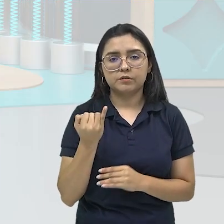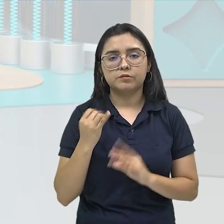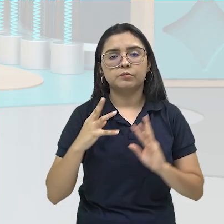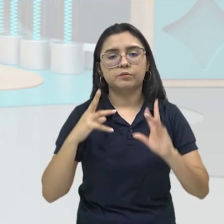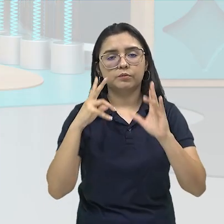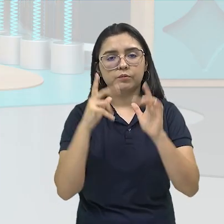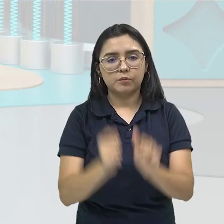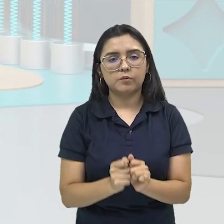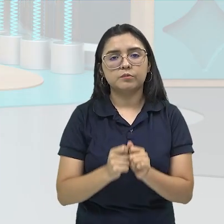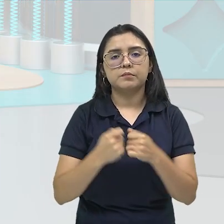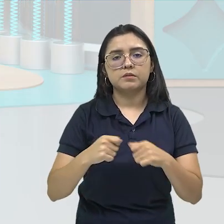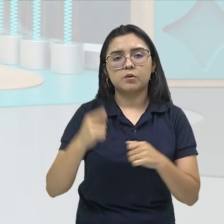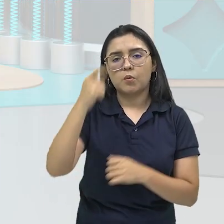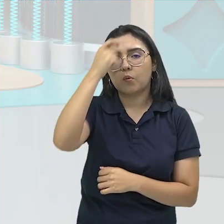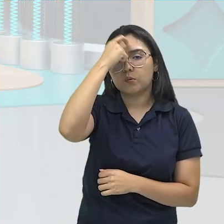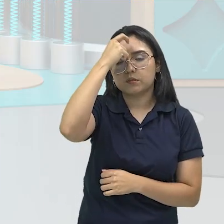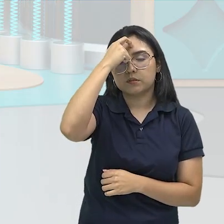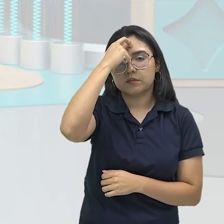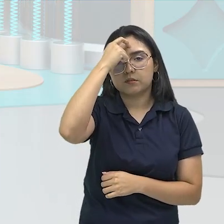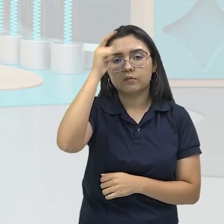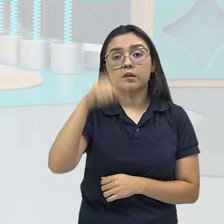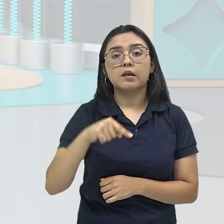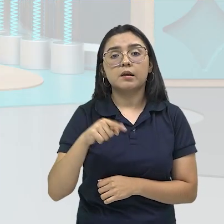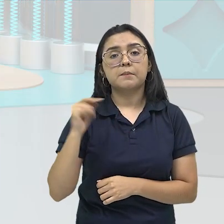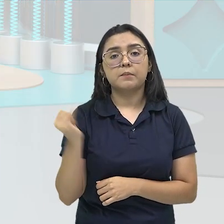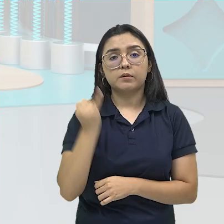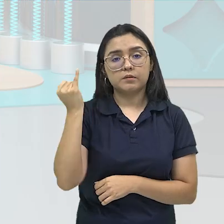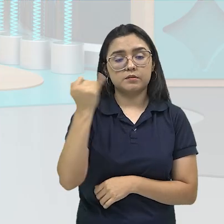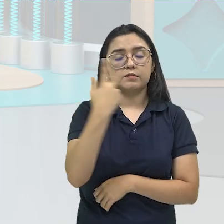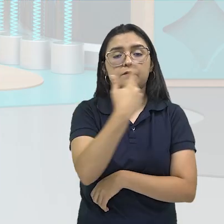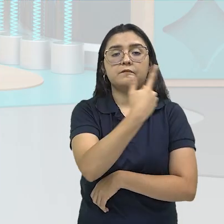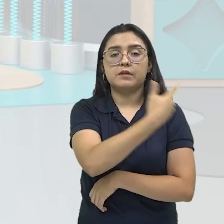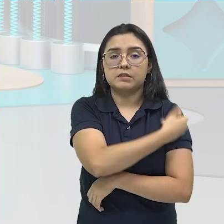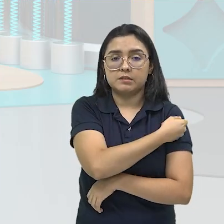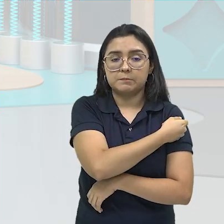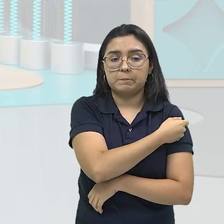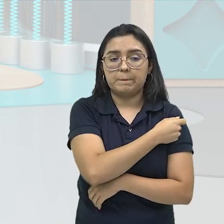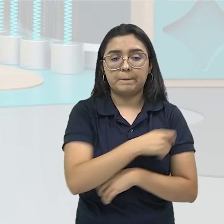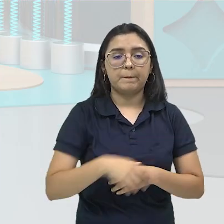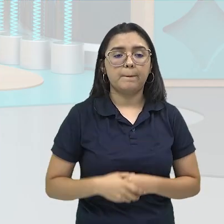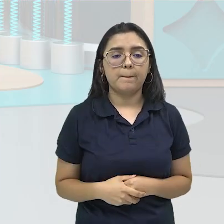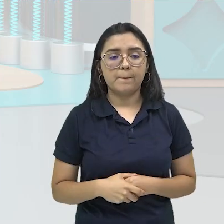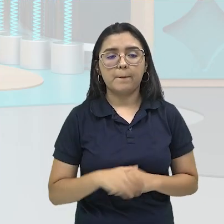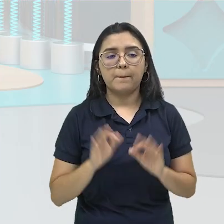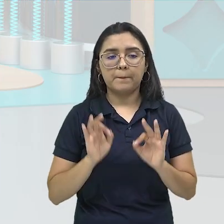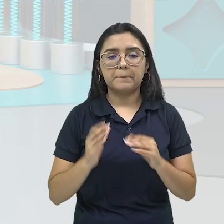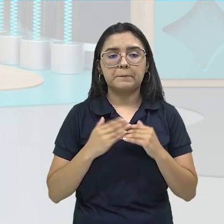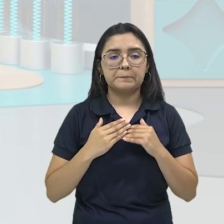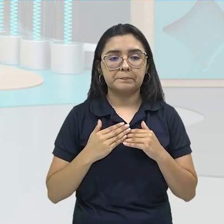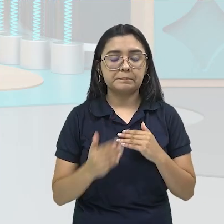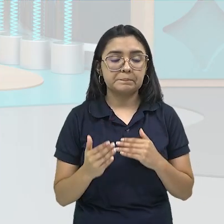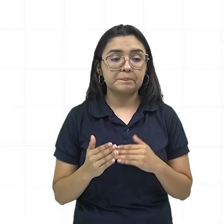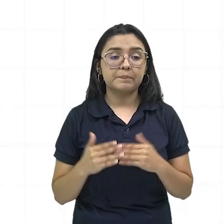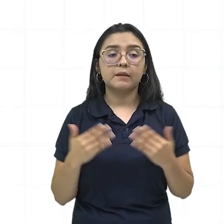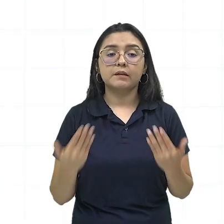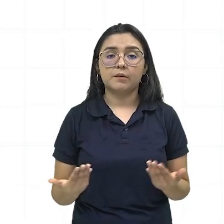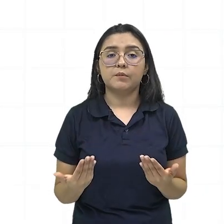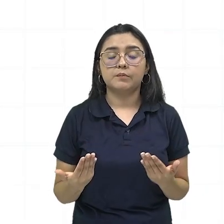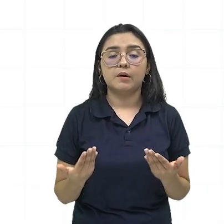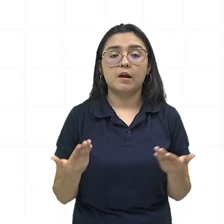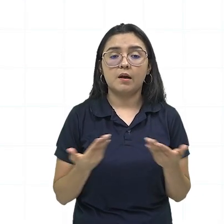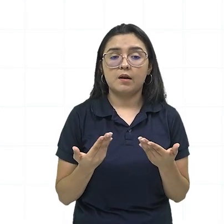essa consciência sobre a importância de se vacinar, certo? Muito bem. Então, aqui a gente está o